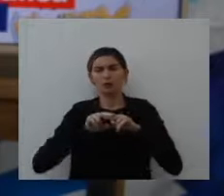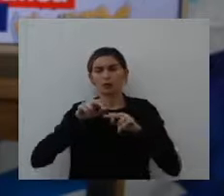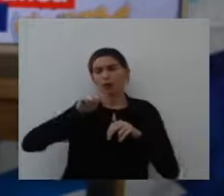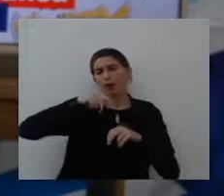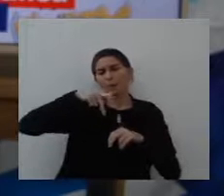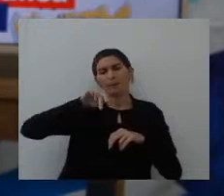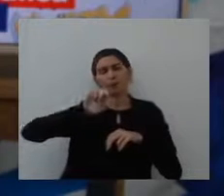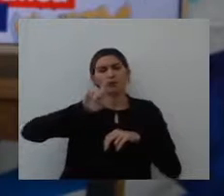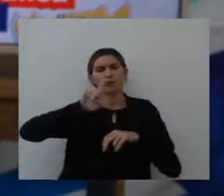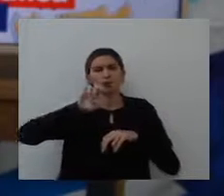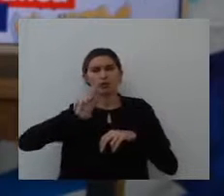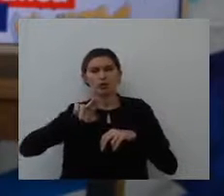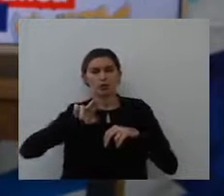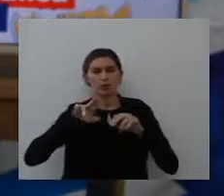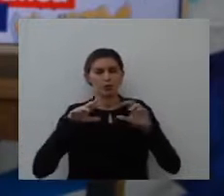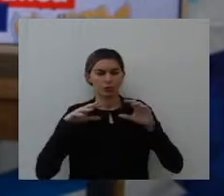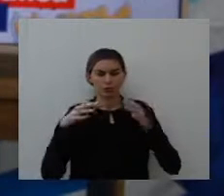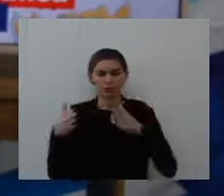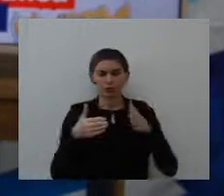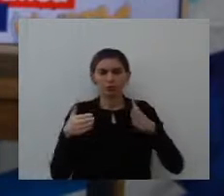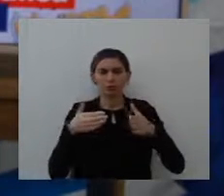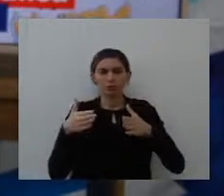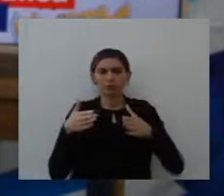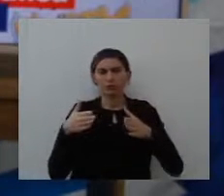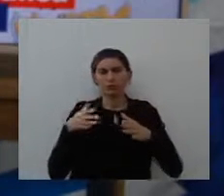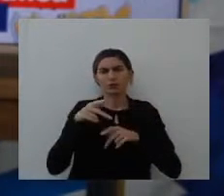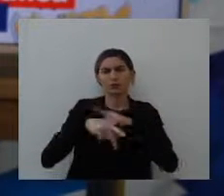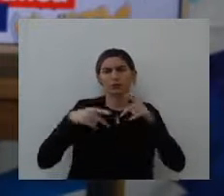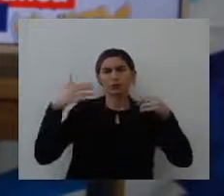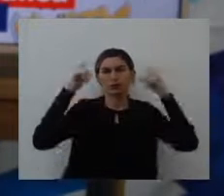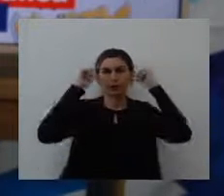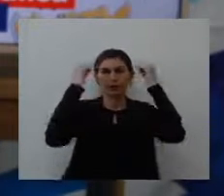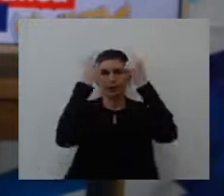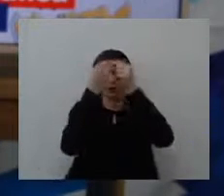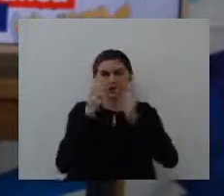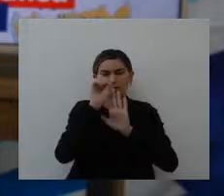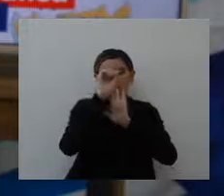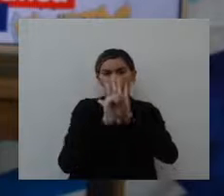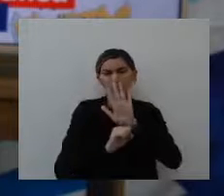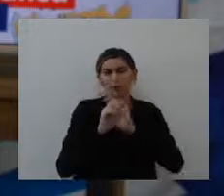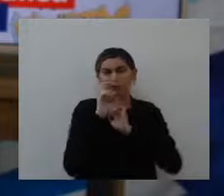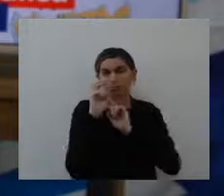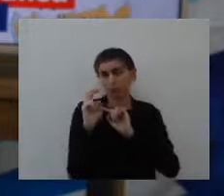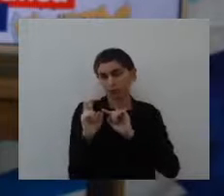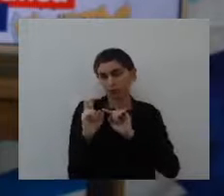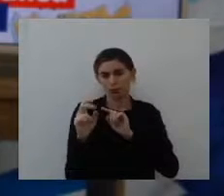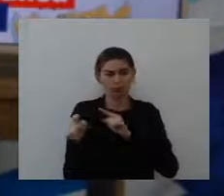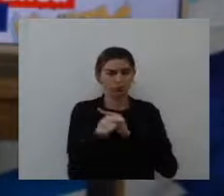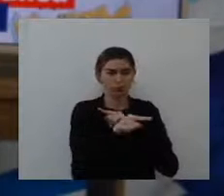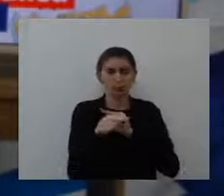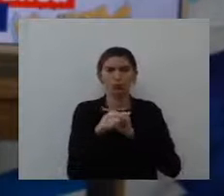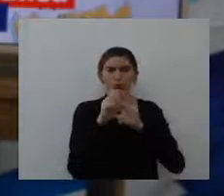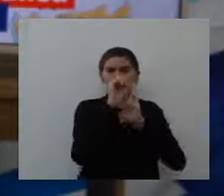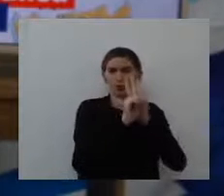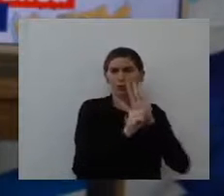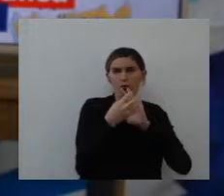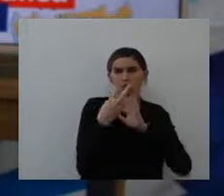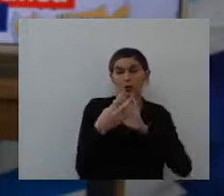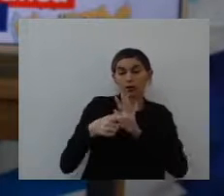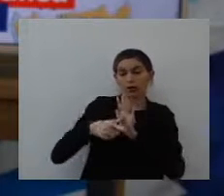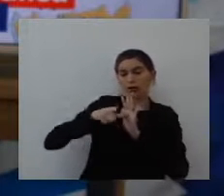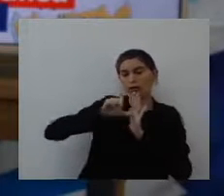apogeu da civilização grega. Esse período ele data entre o século V e IV